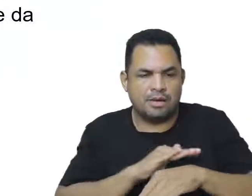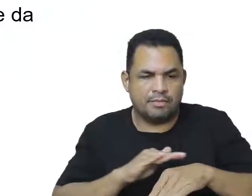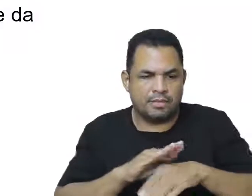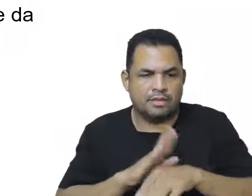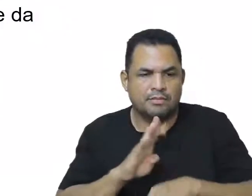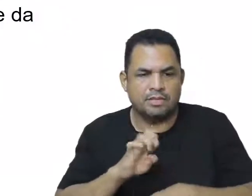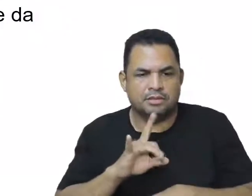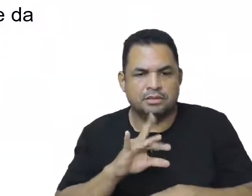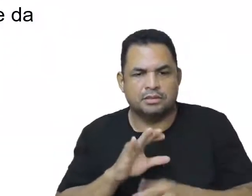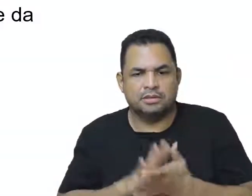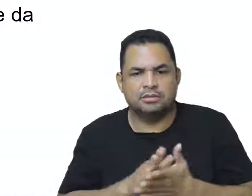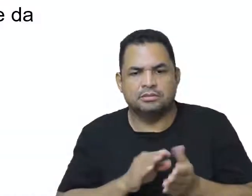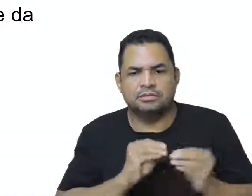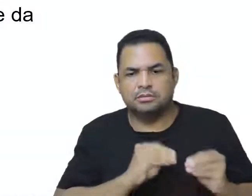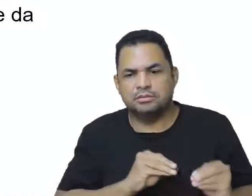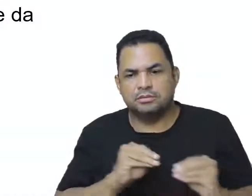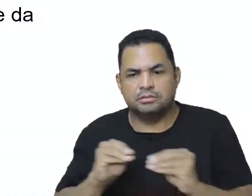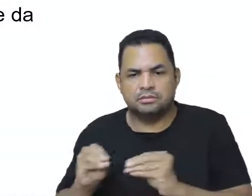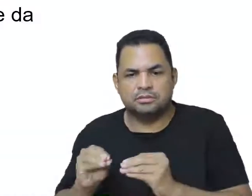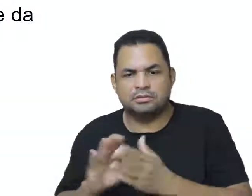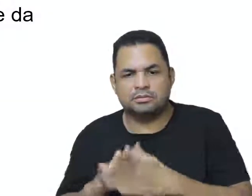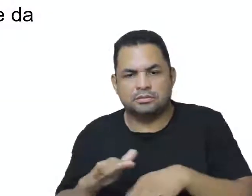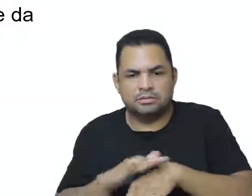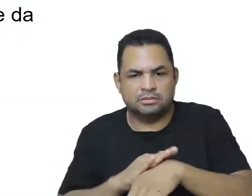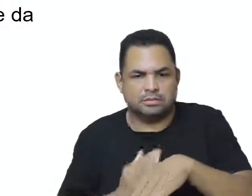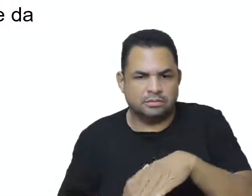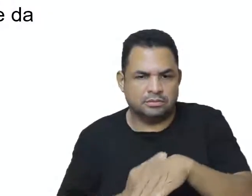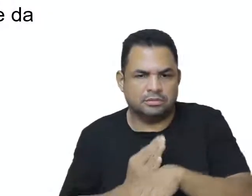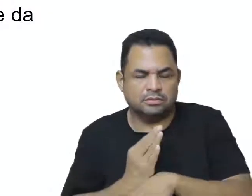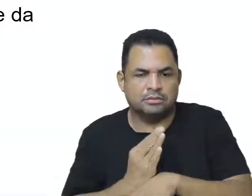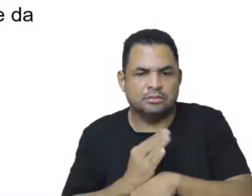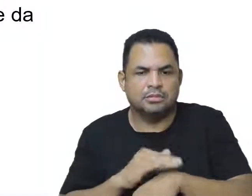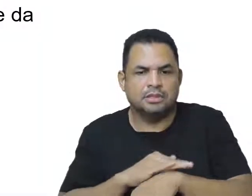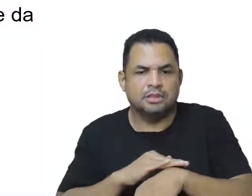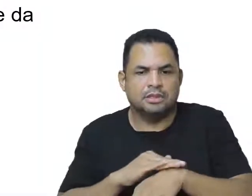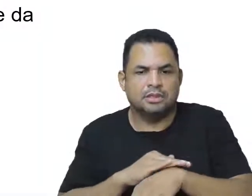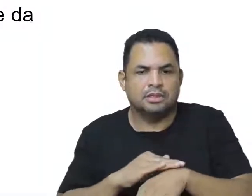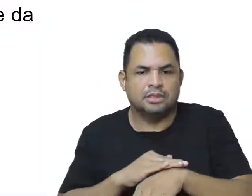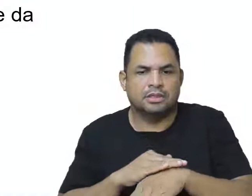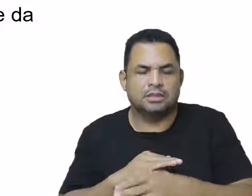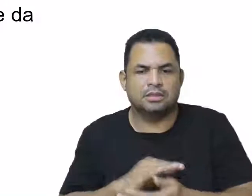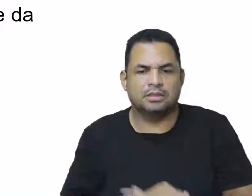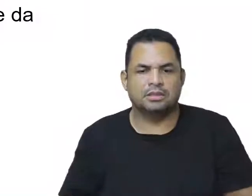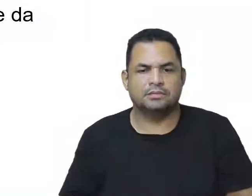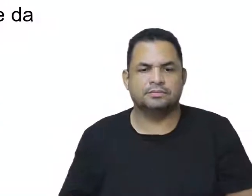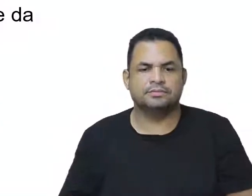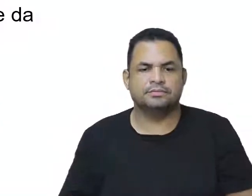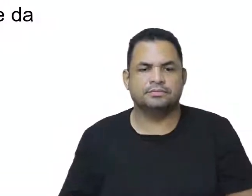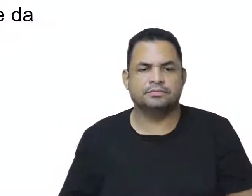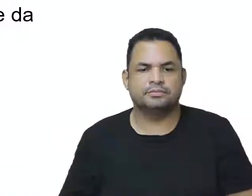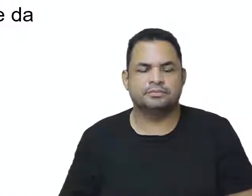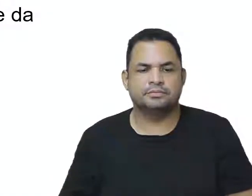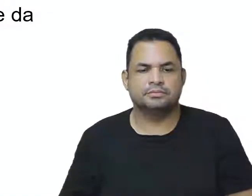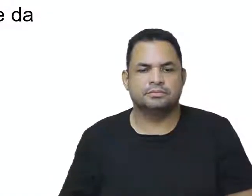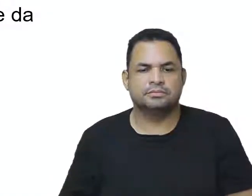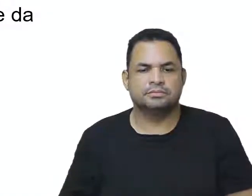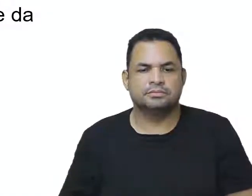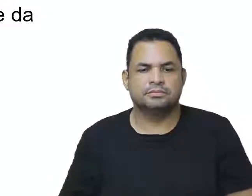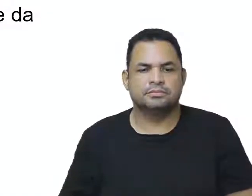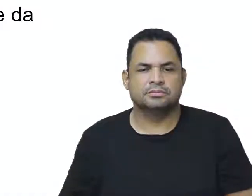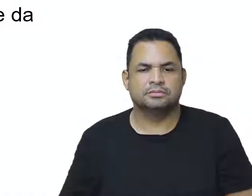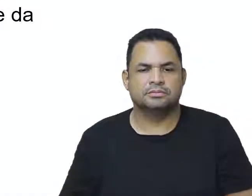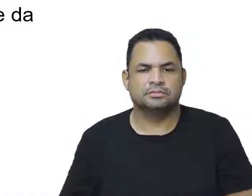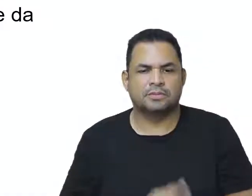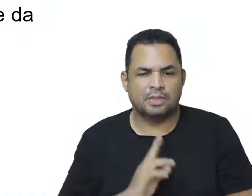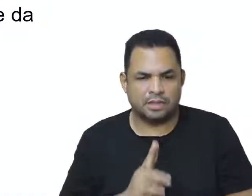onde migram em sentido à superfície da pele, tá? E amadurecem.